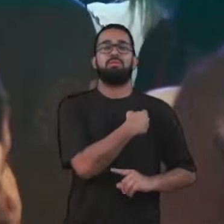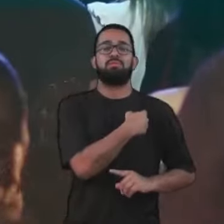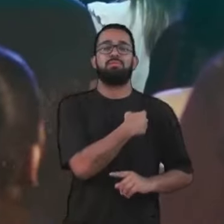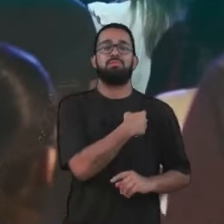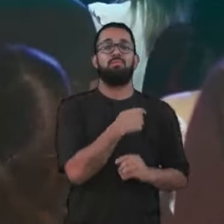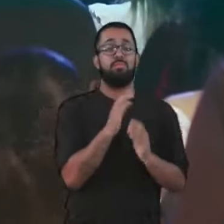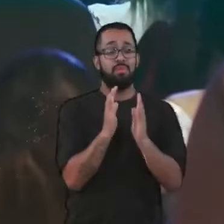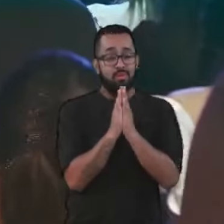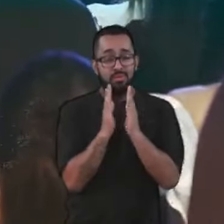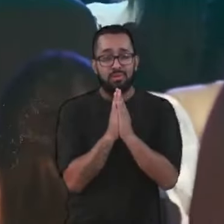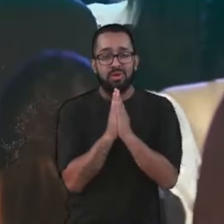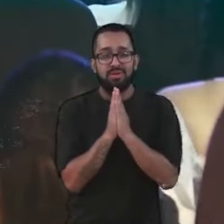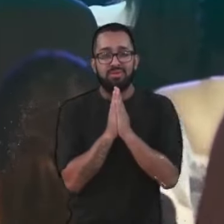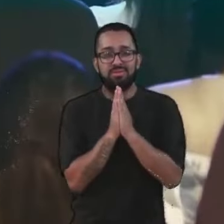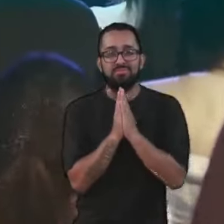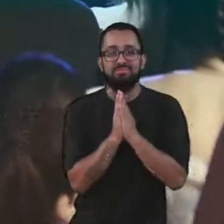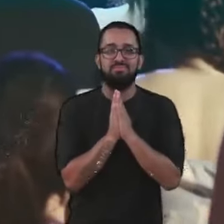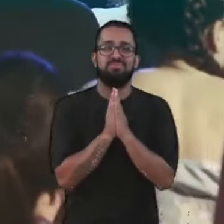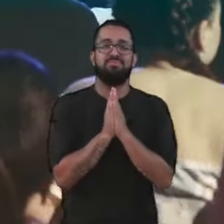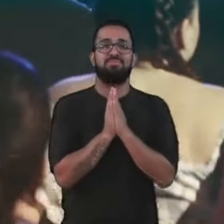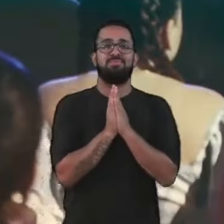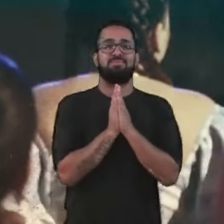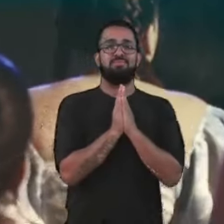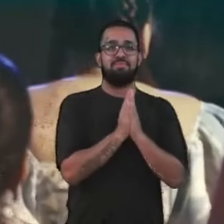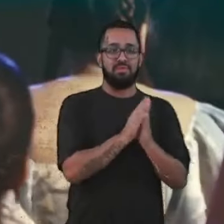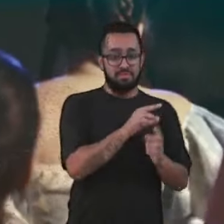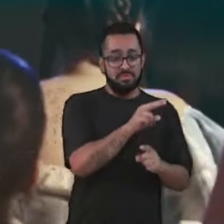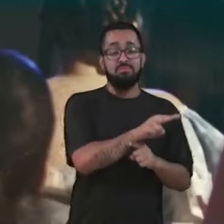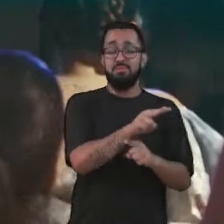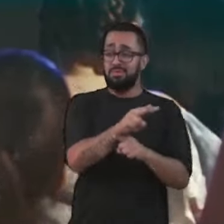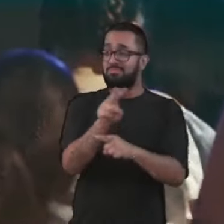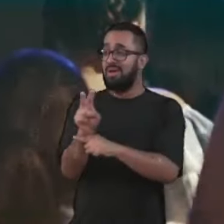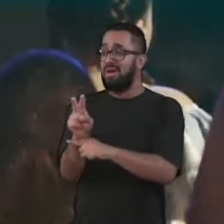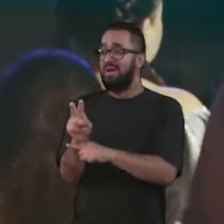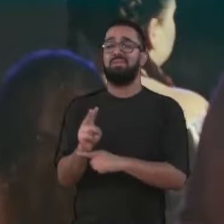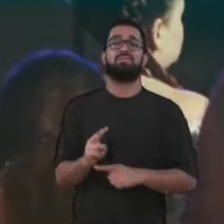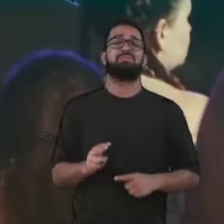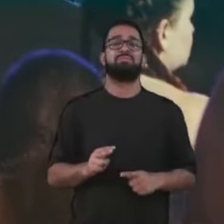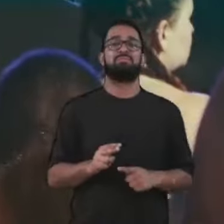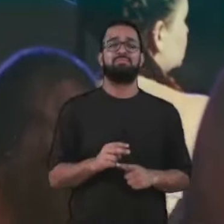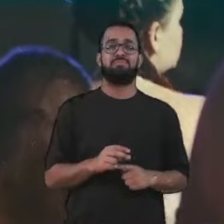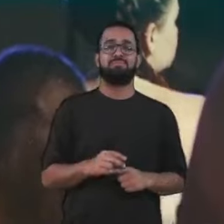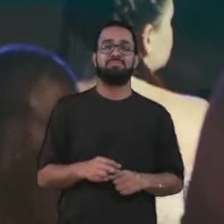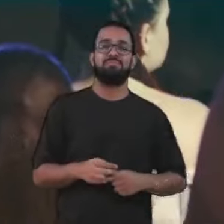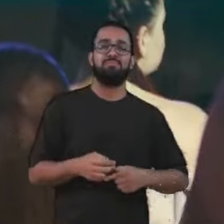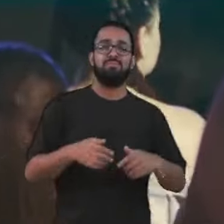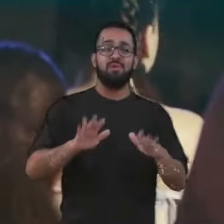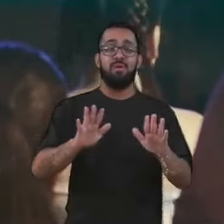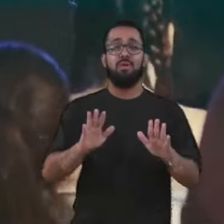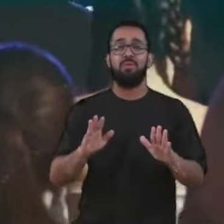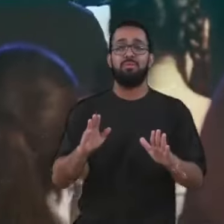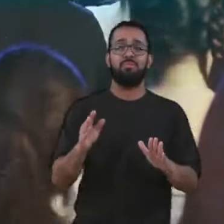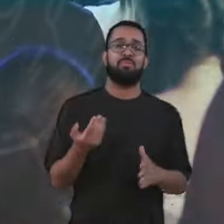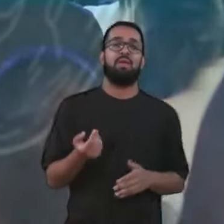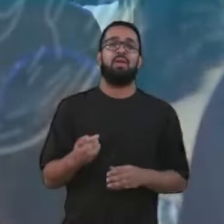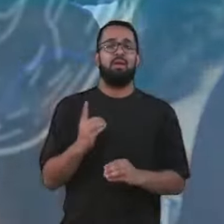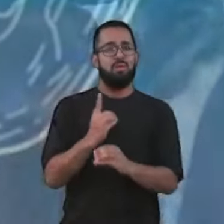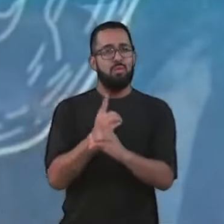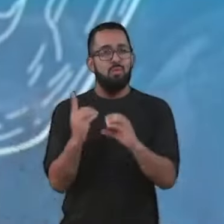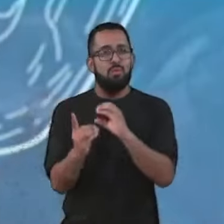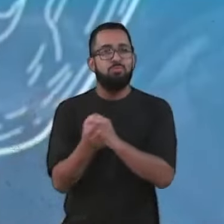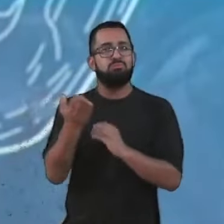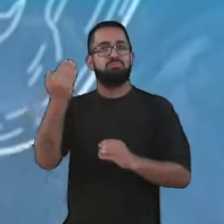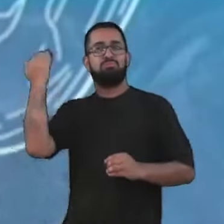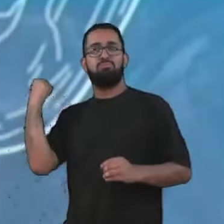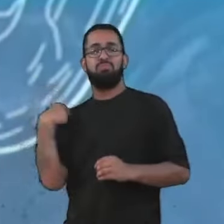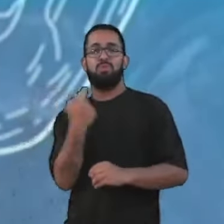dentro desse buraco? Nós ouvimos aqui nesses dias, Gideão, quando foi tomado pelo medo, quando olha para fora,